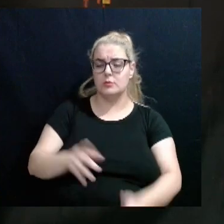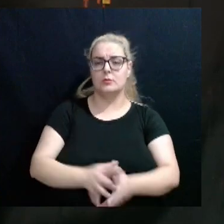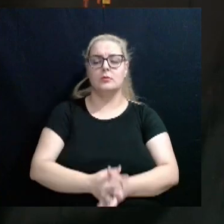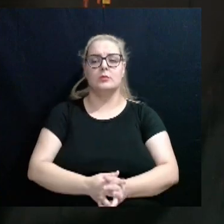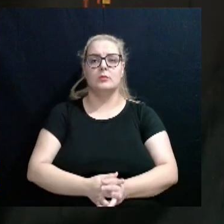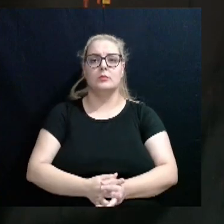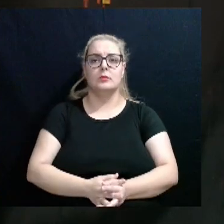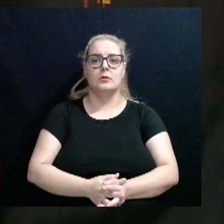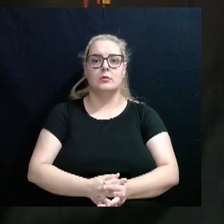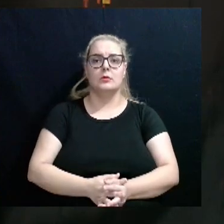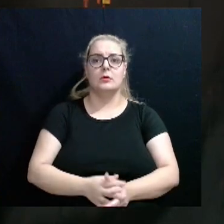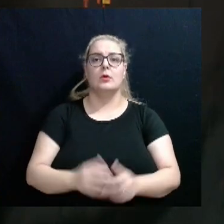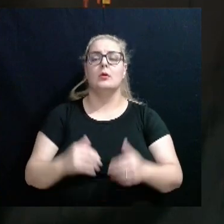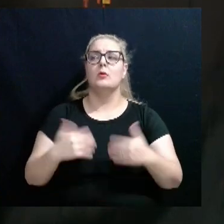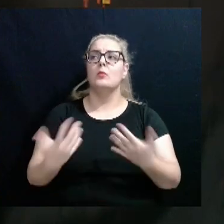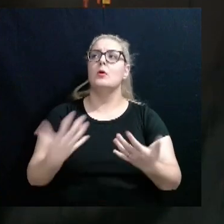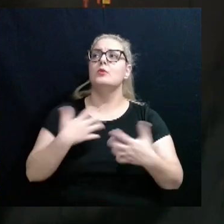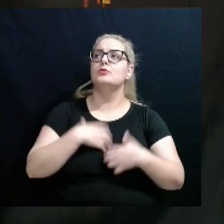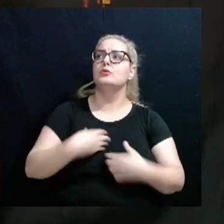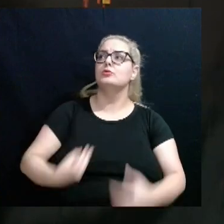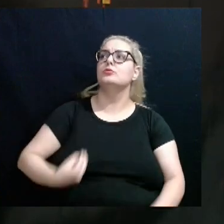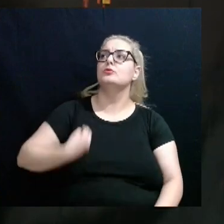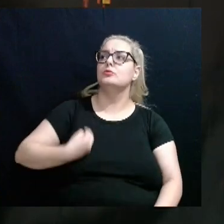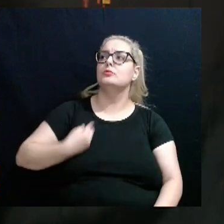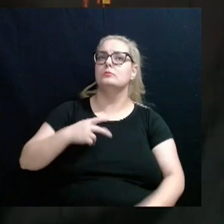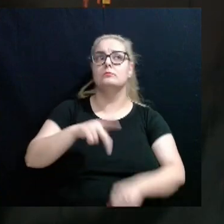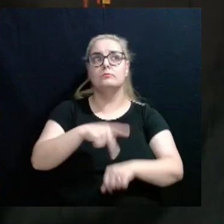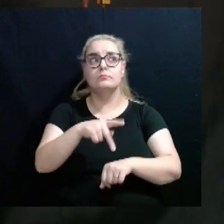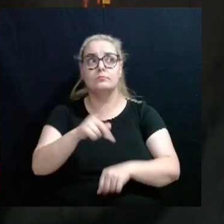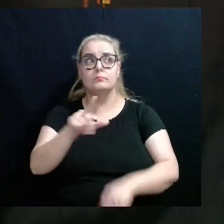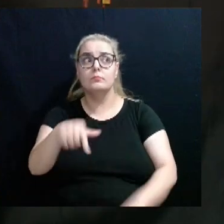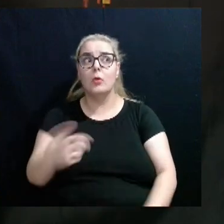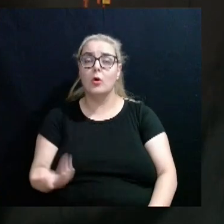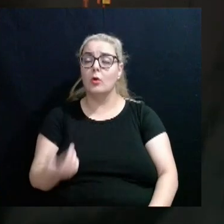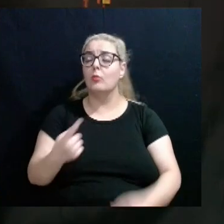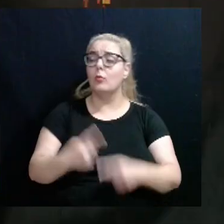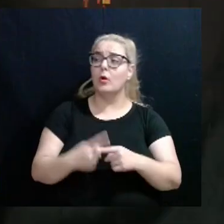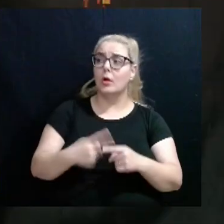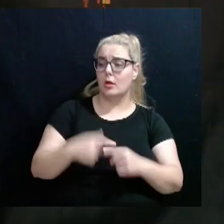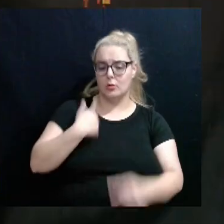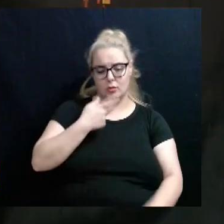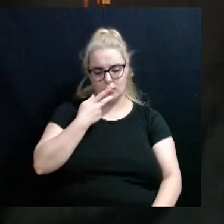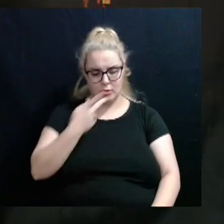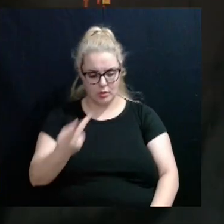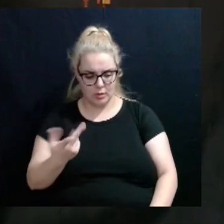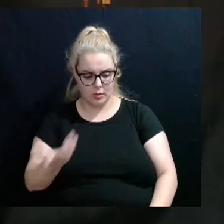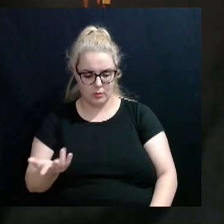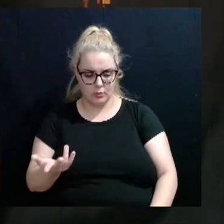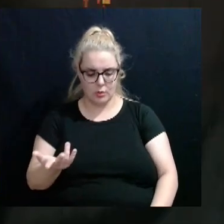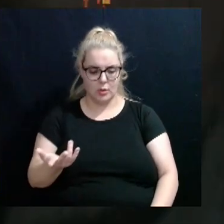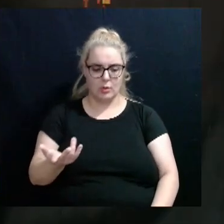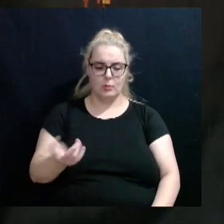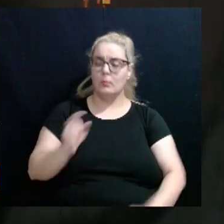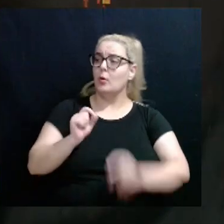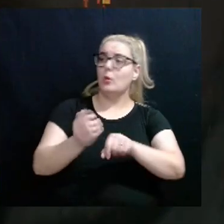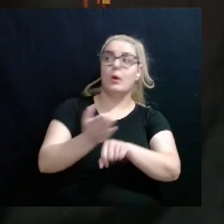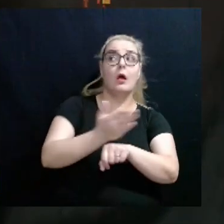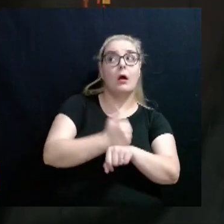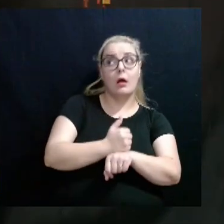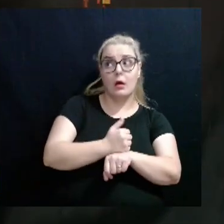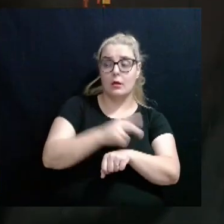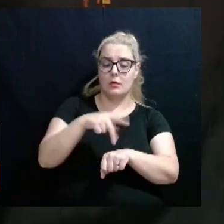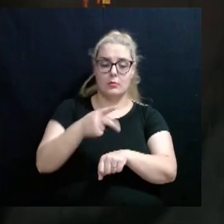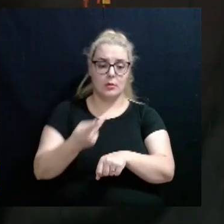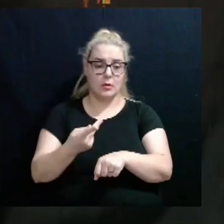forma correta de viver pós-Páscoa? Porque pensa, nós falamos aqui, né, o que antecede a Páscoa, todo o caminho que antecede